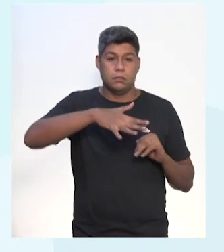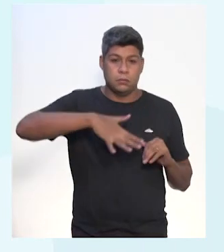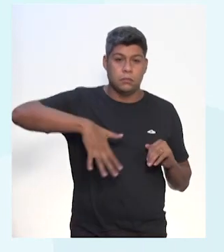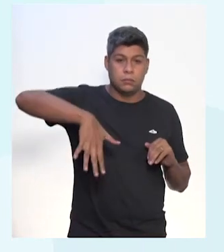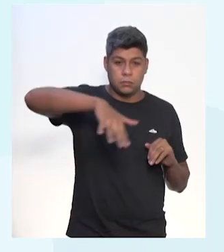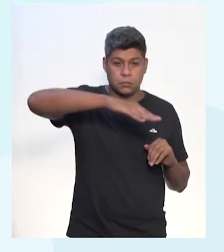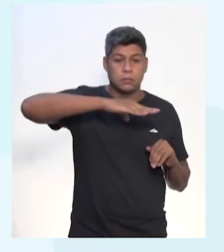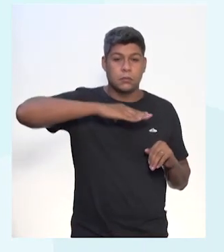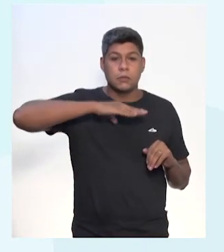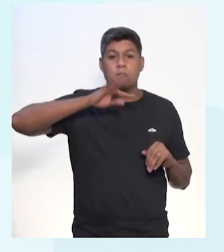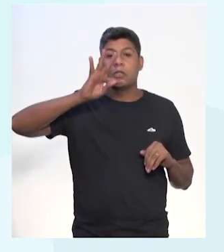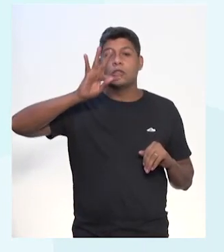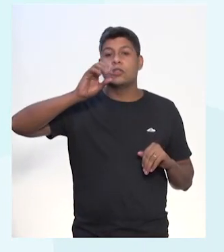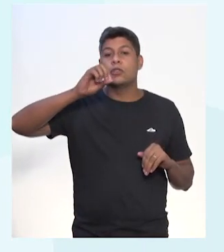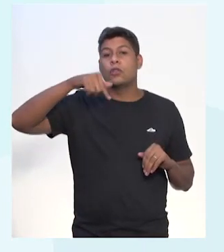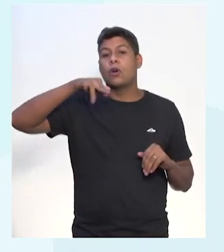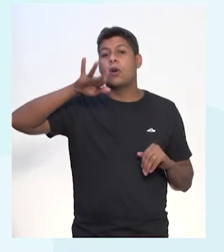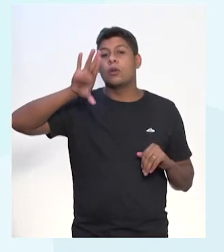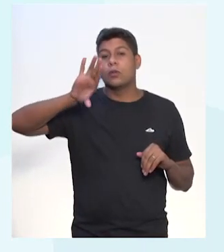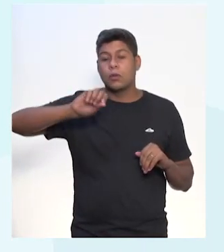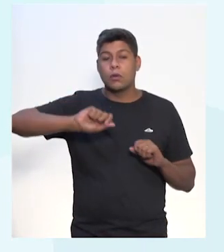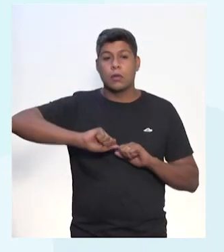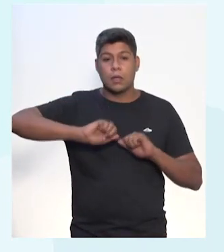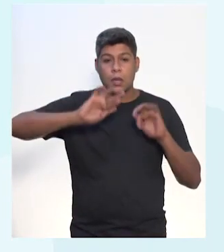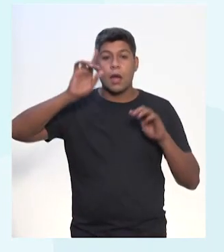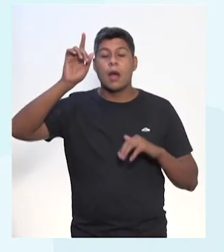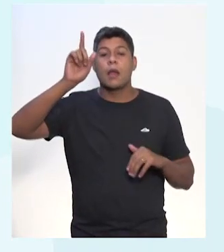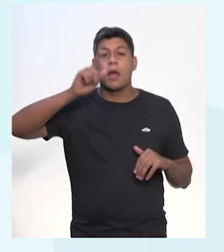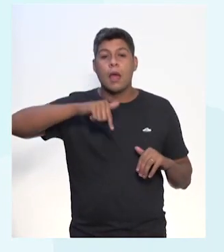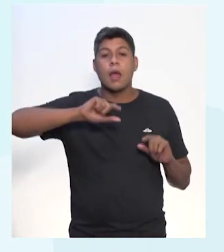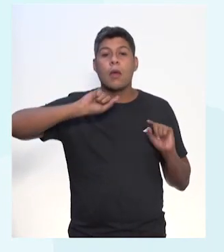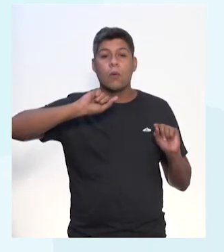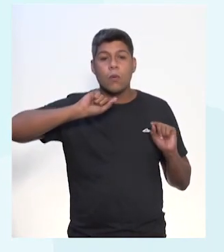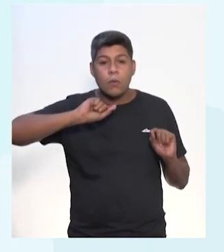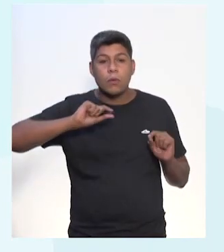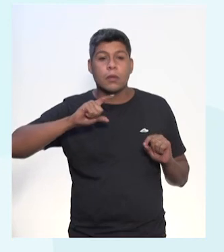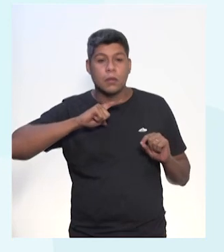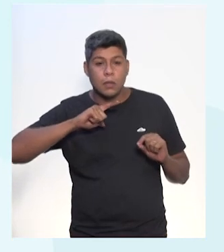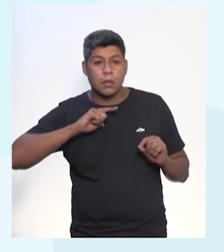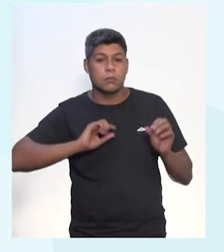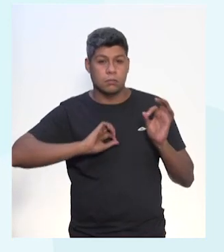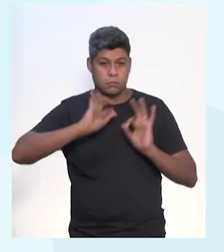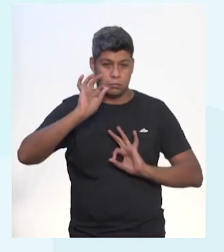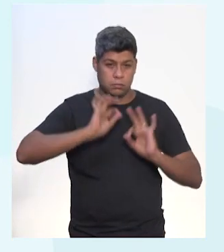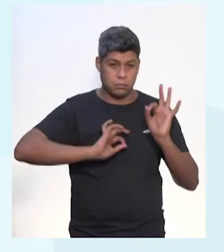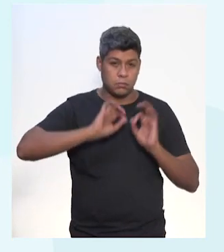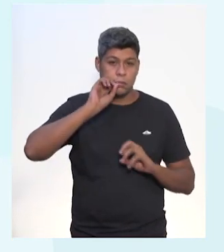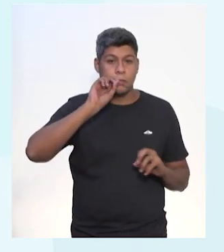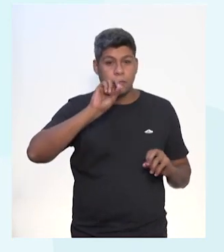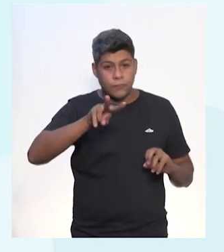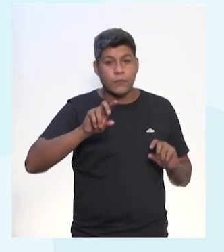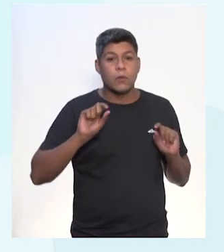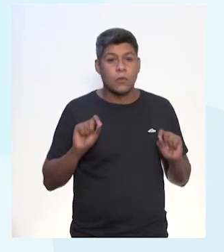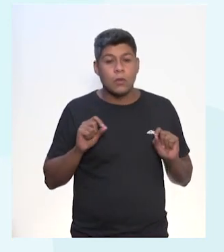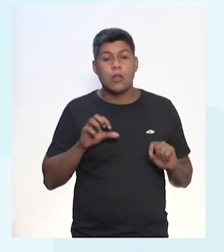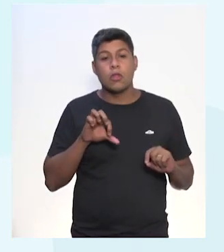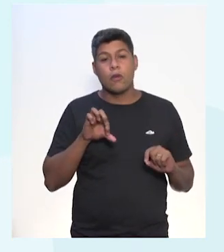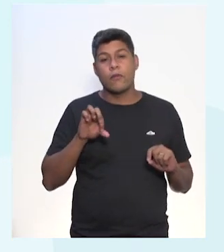da cidade de Tóquio, na qual a parte clara é a parte que foi urbanizada. Então vejam, né, são mais